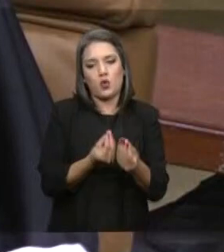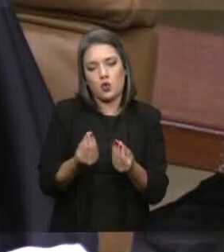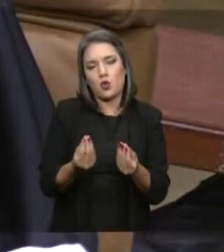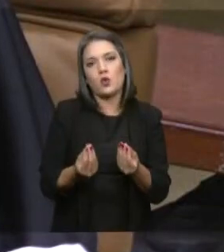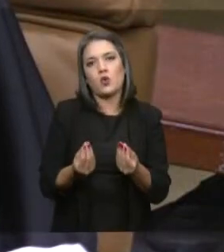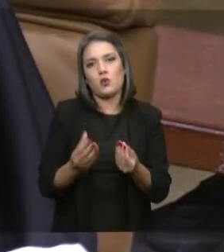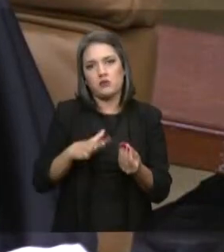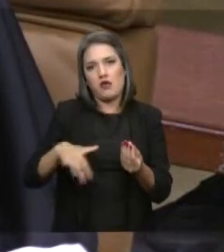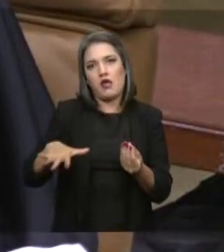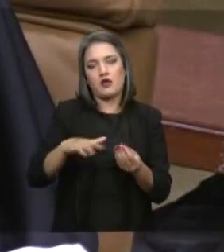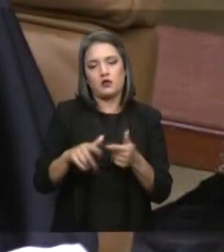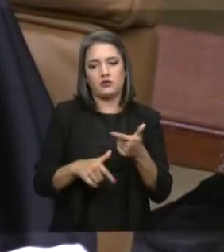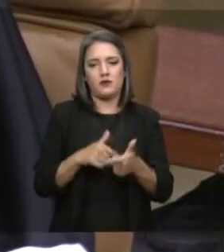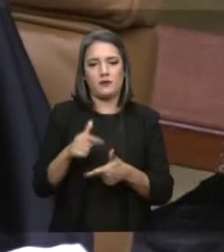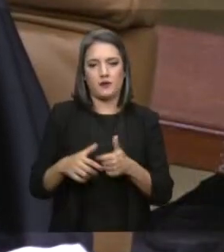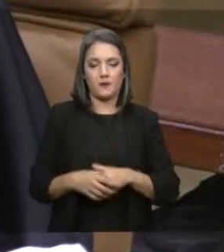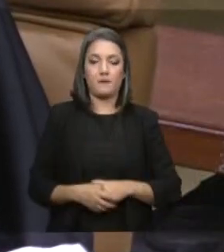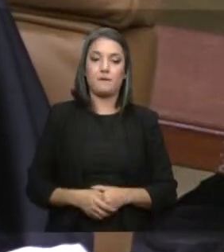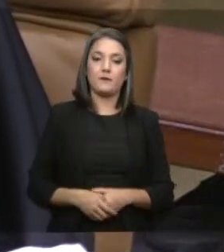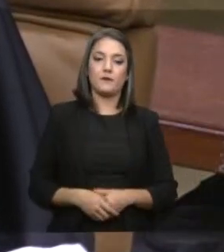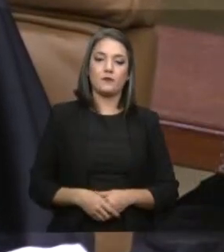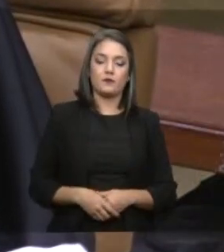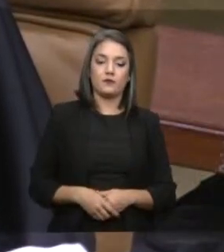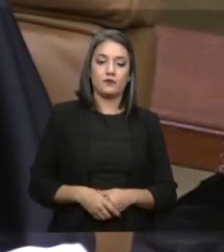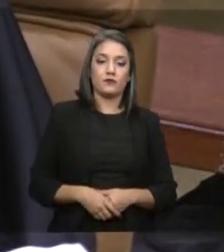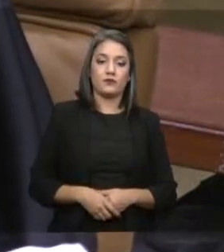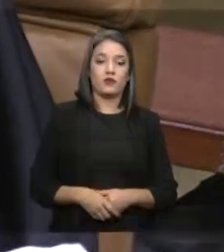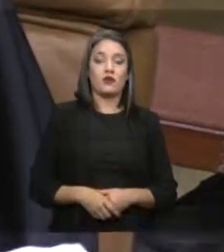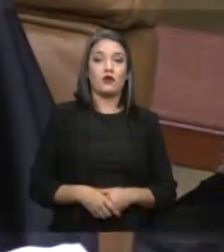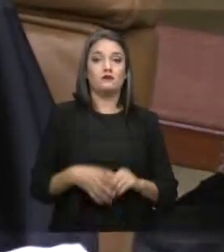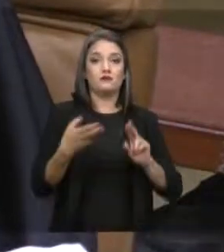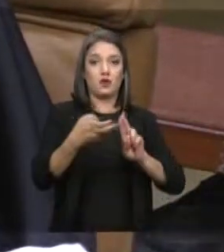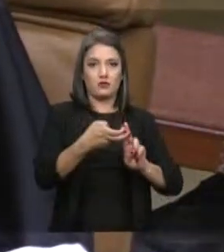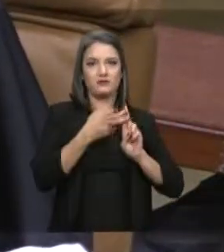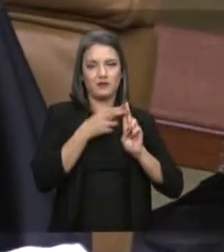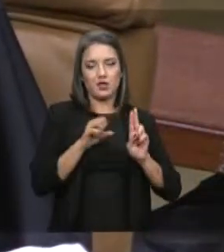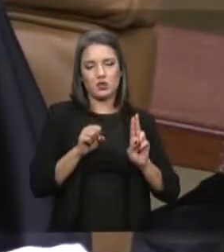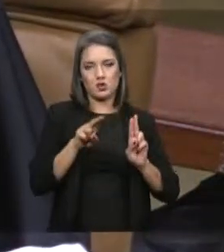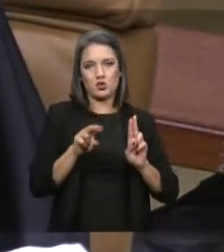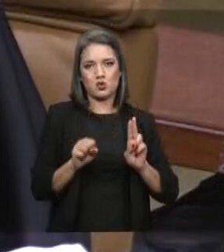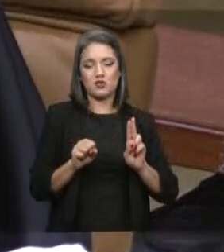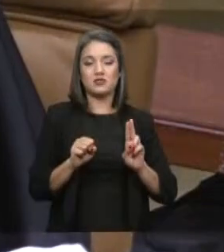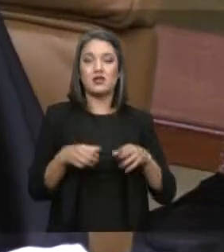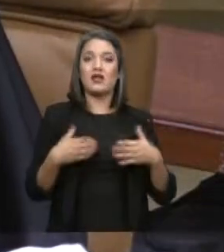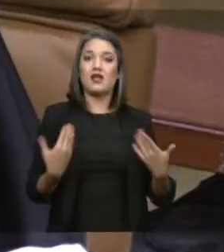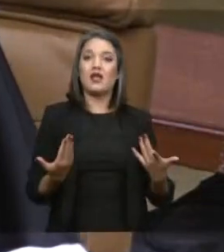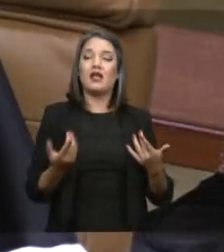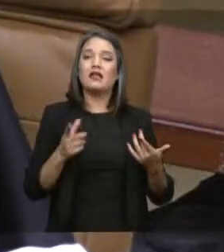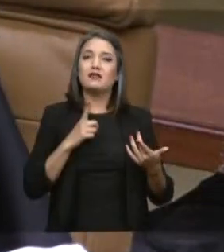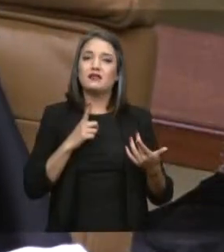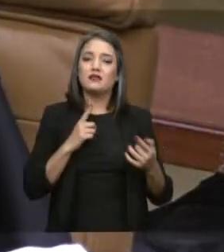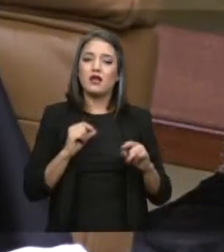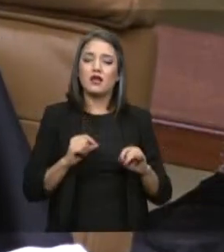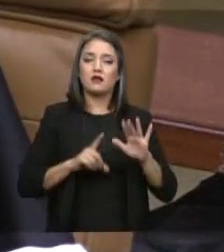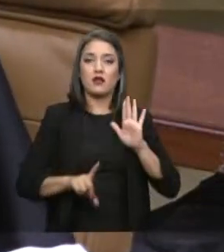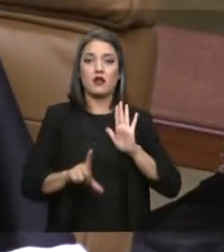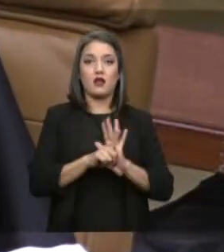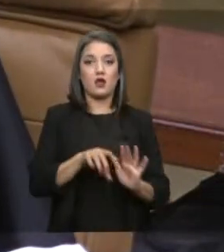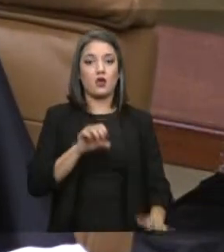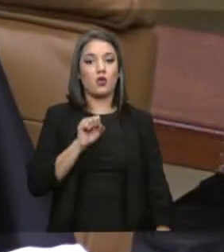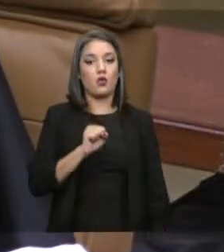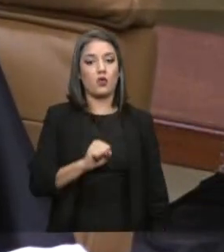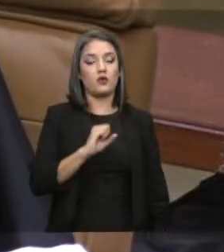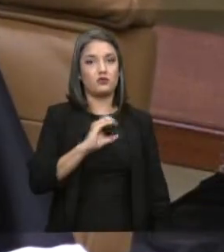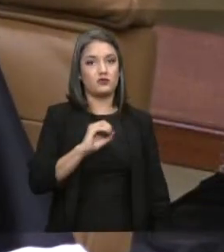o meio ambiente do trabalho esse sistema único de saúde como sabemos é definido pela lei